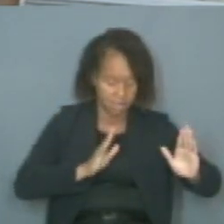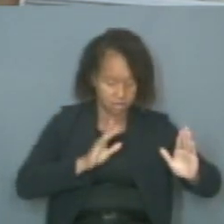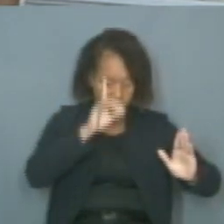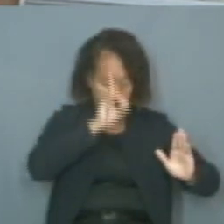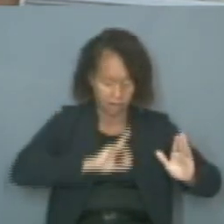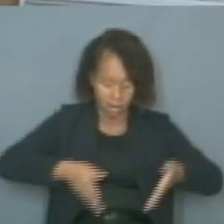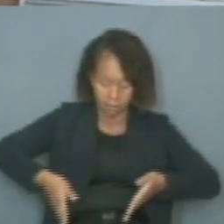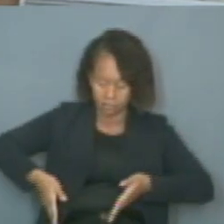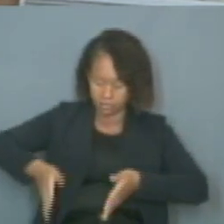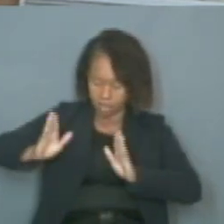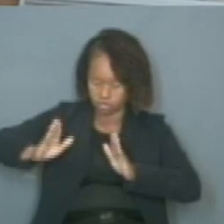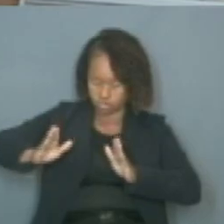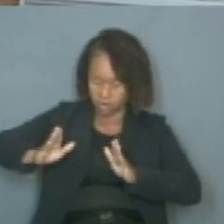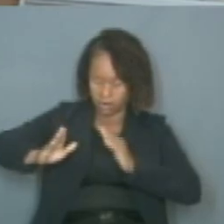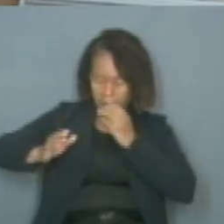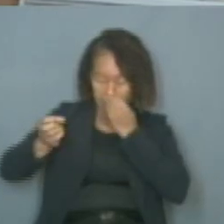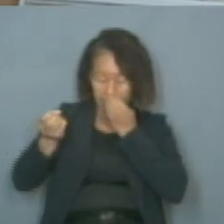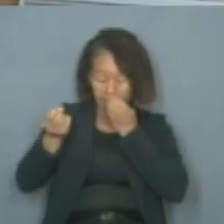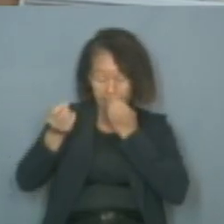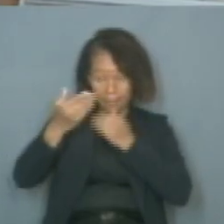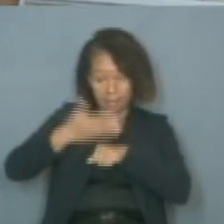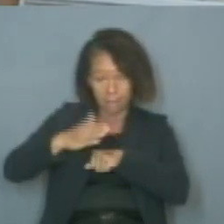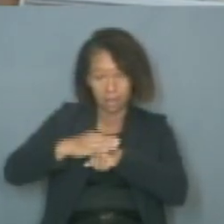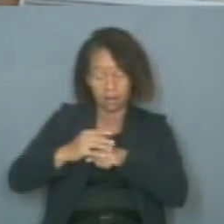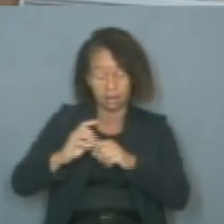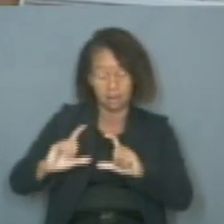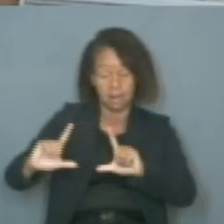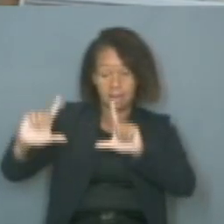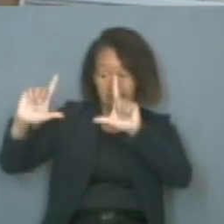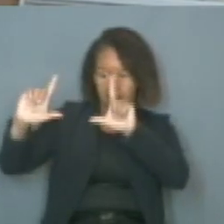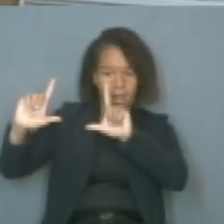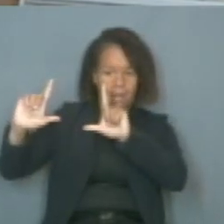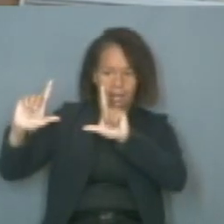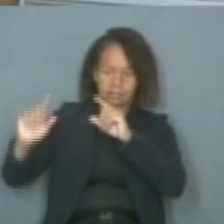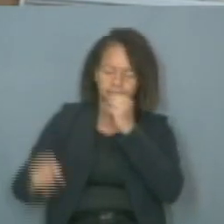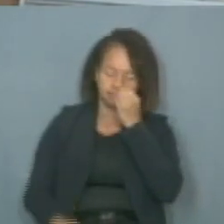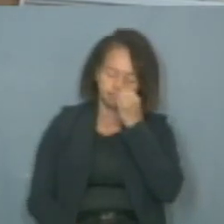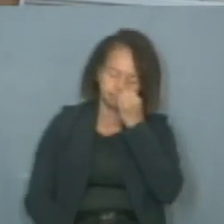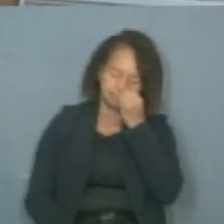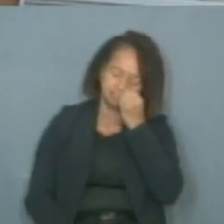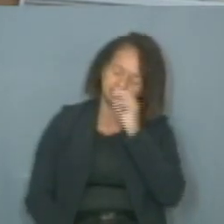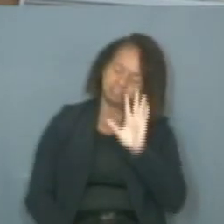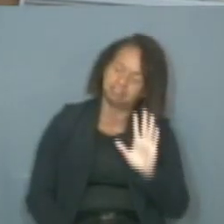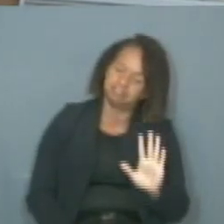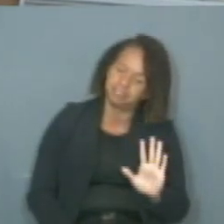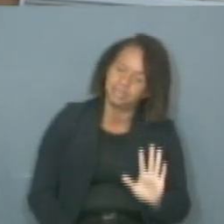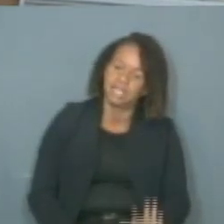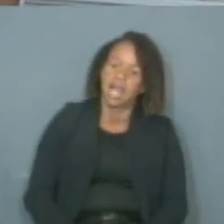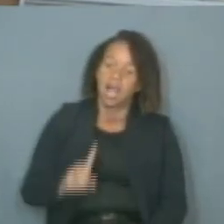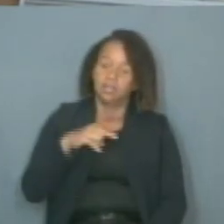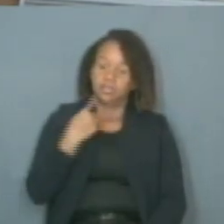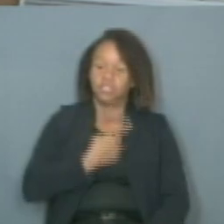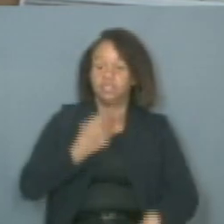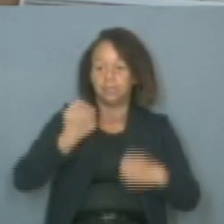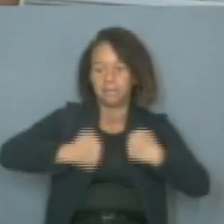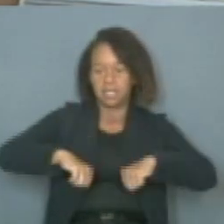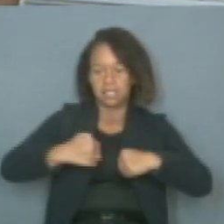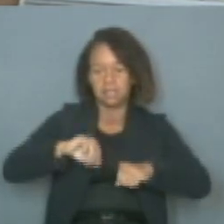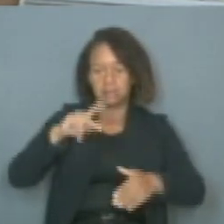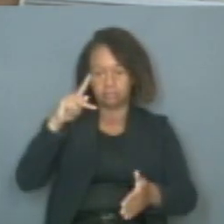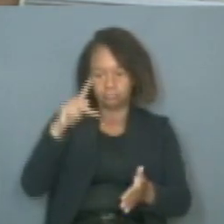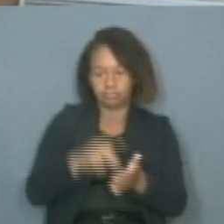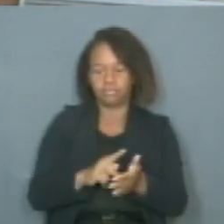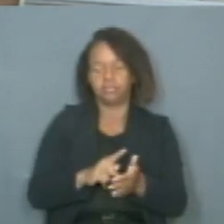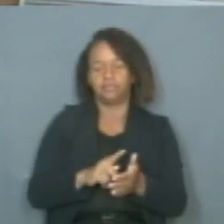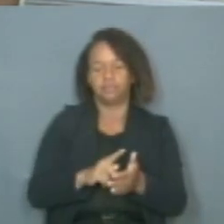faixa branca, ou placa, ou isso ou aquilo. Pelo contrário, a gente precisa